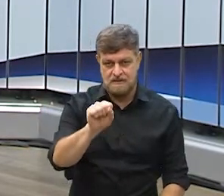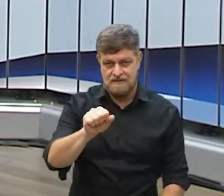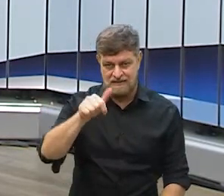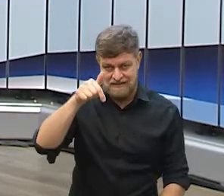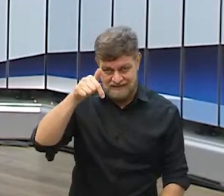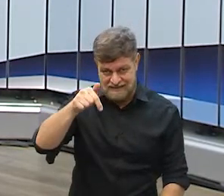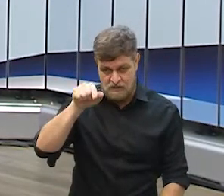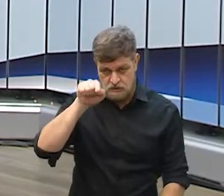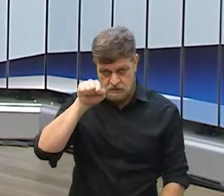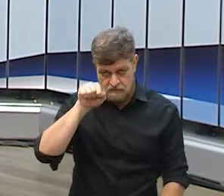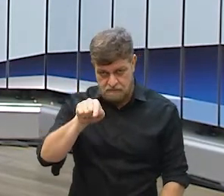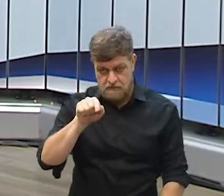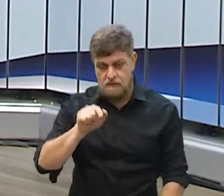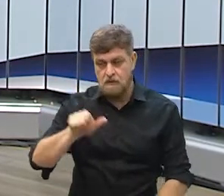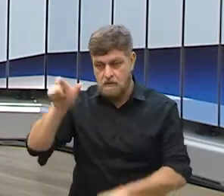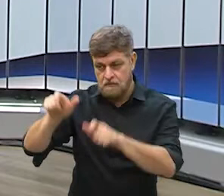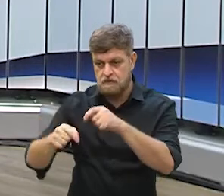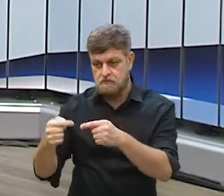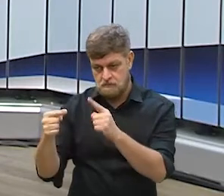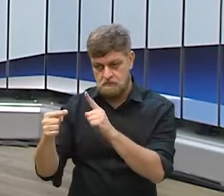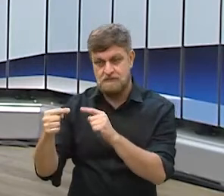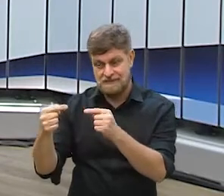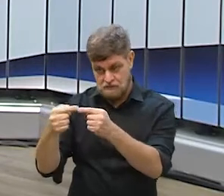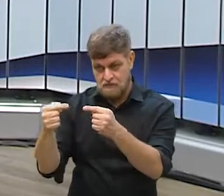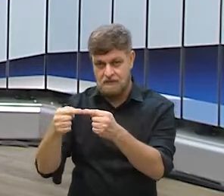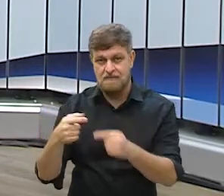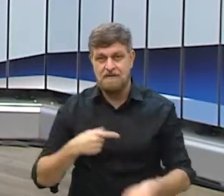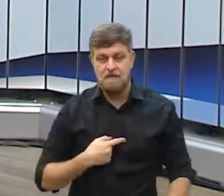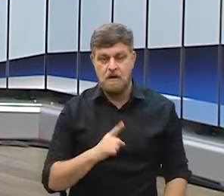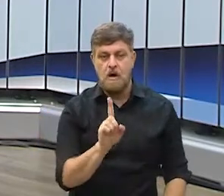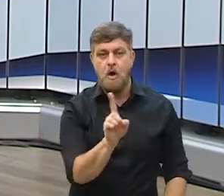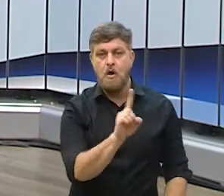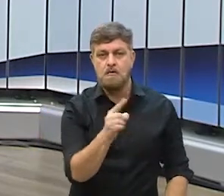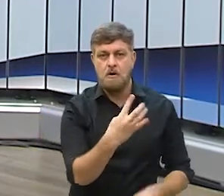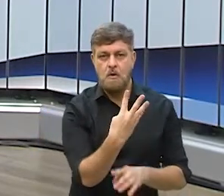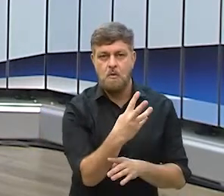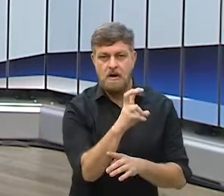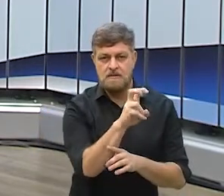287.408 pessoas, e o não ficou com